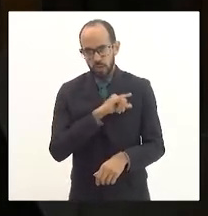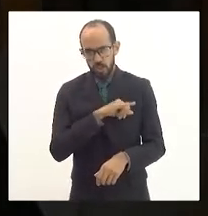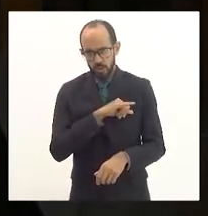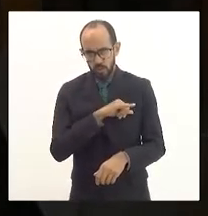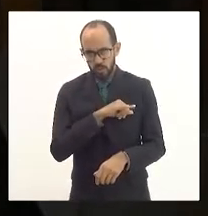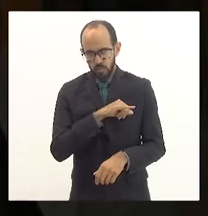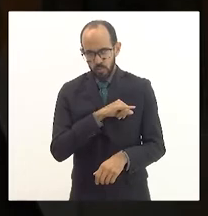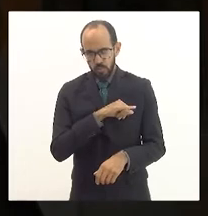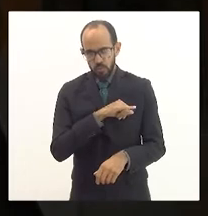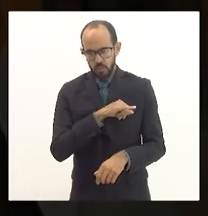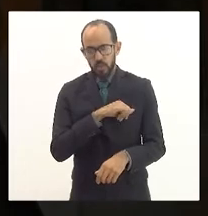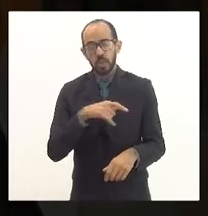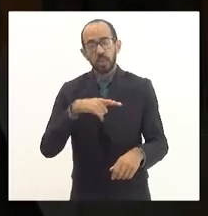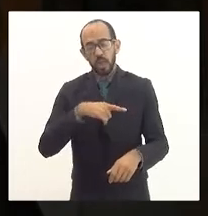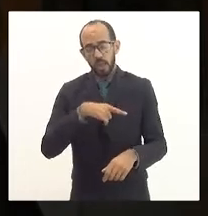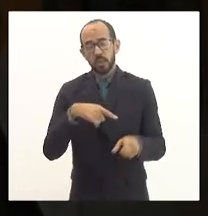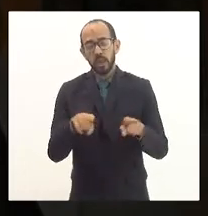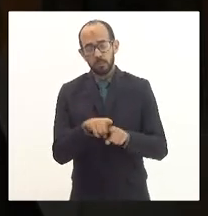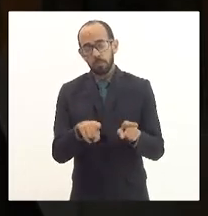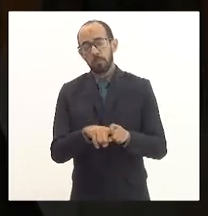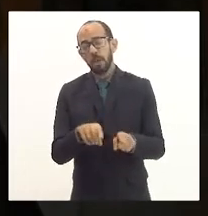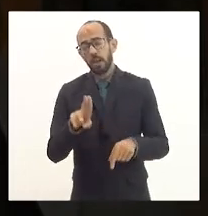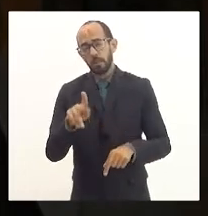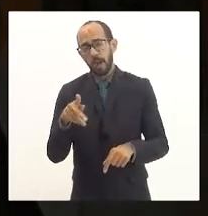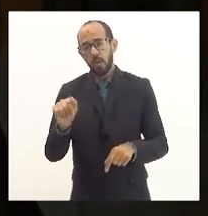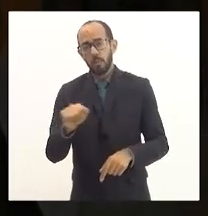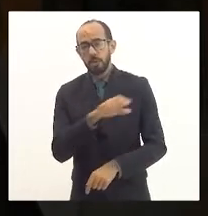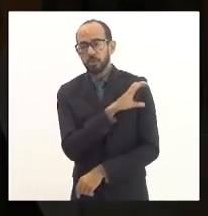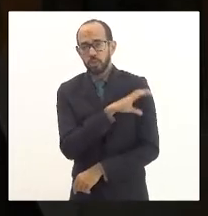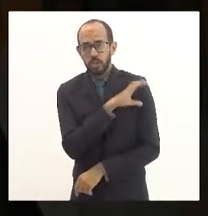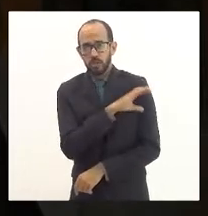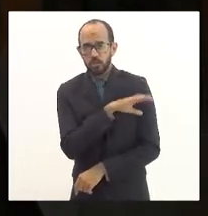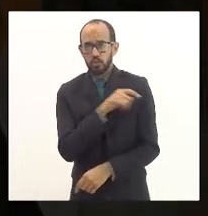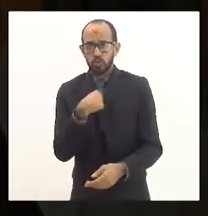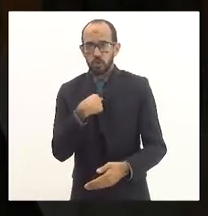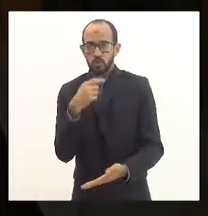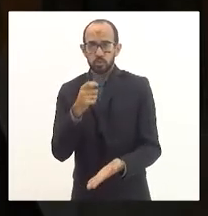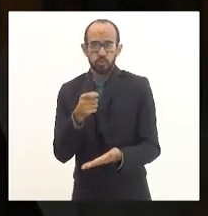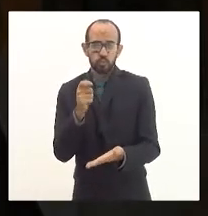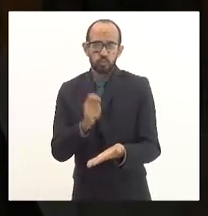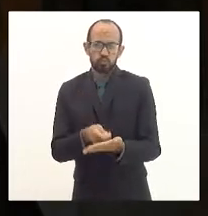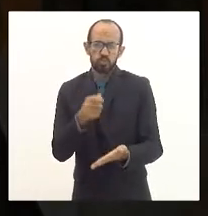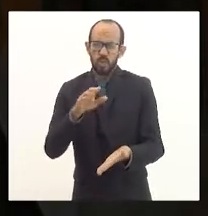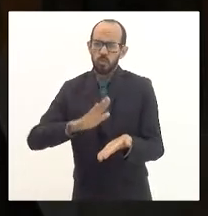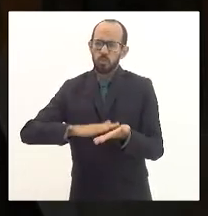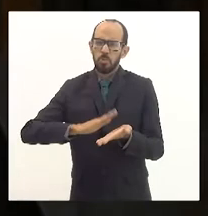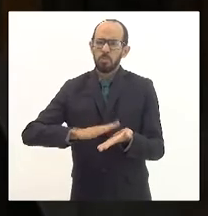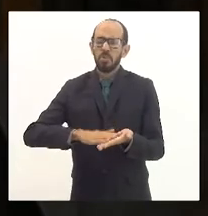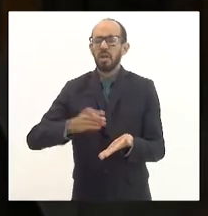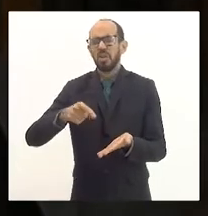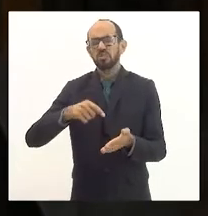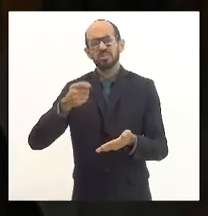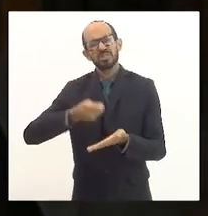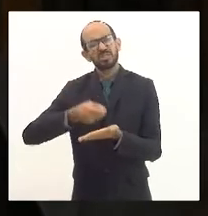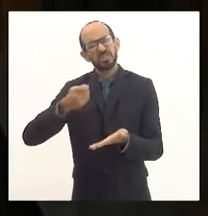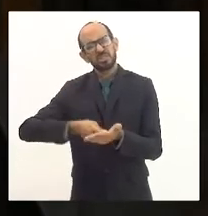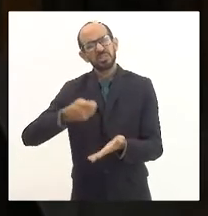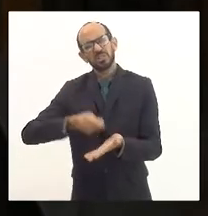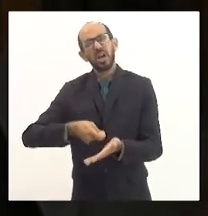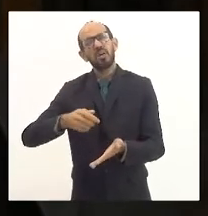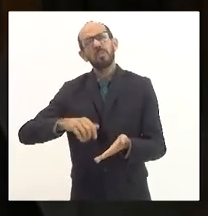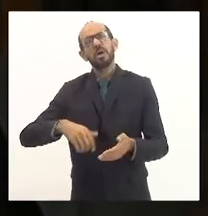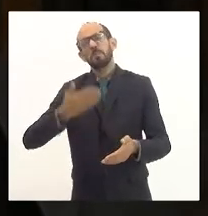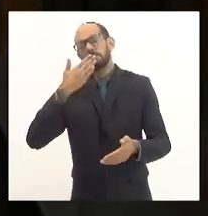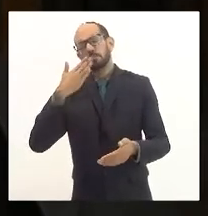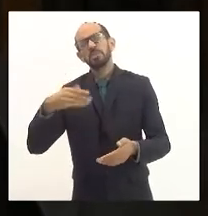Campos aqui eu consigo cobrei sempre cobrei vamos uma roupa totalmente deteriorada que não dá